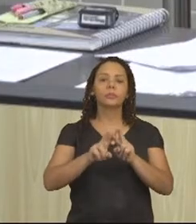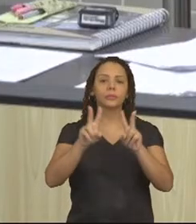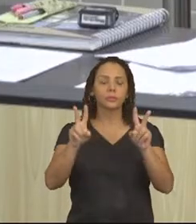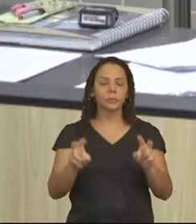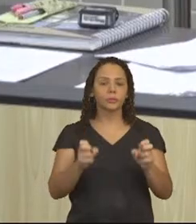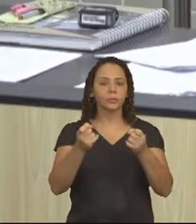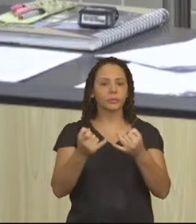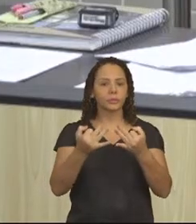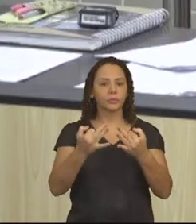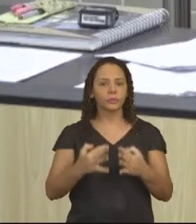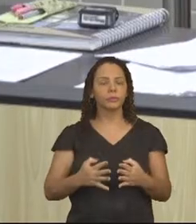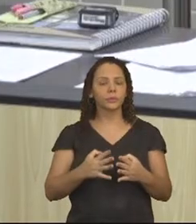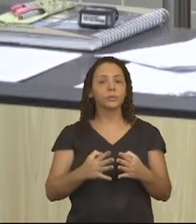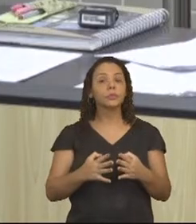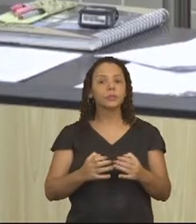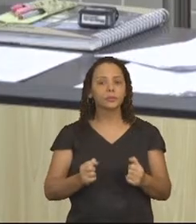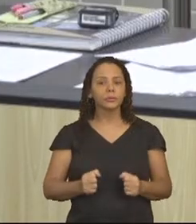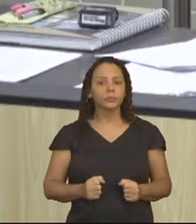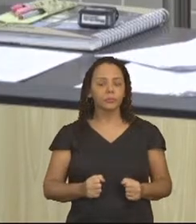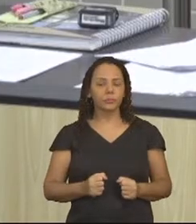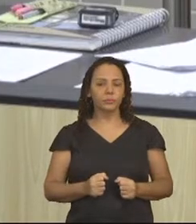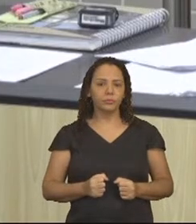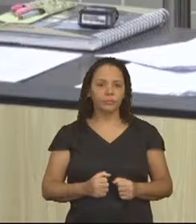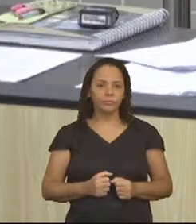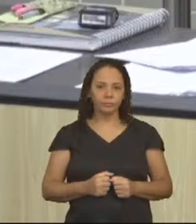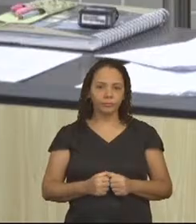são correlatos e isso posto,